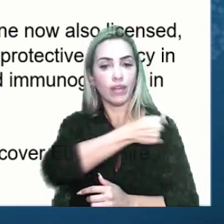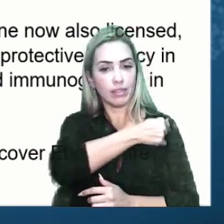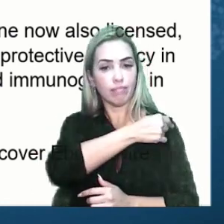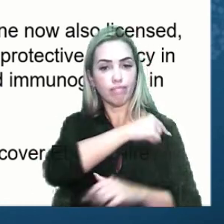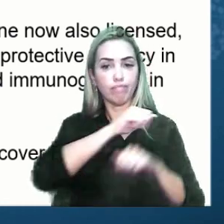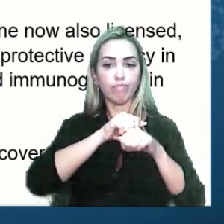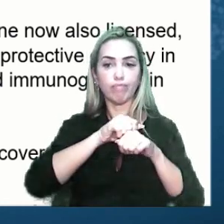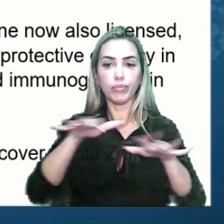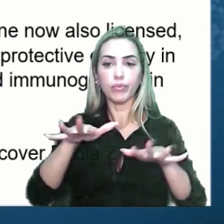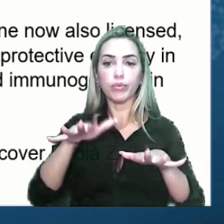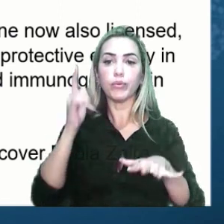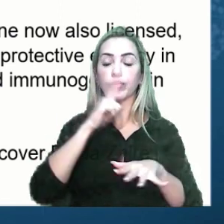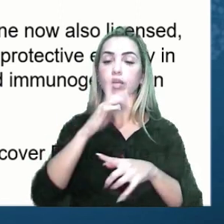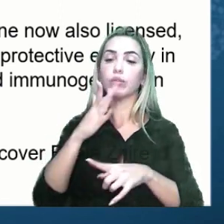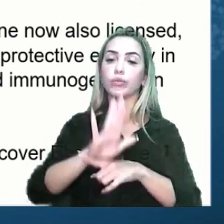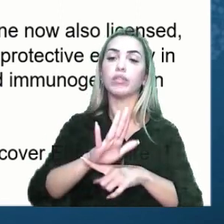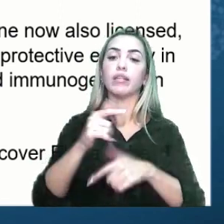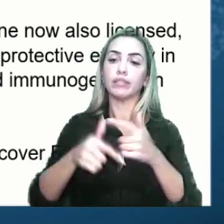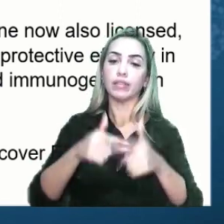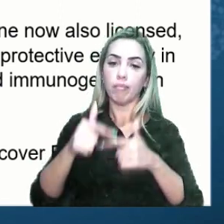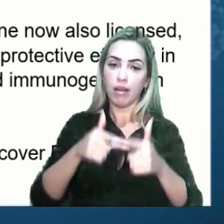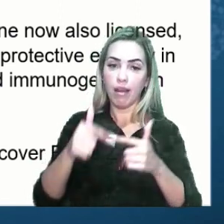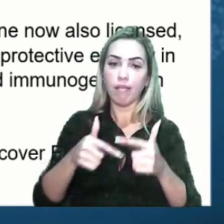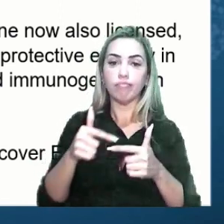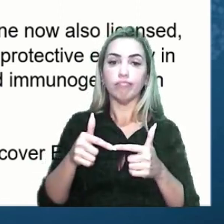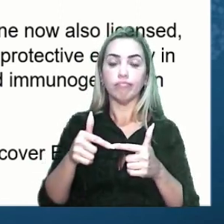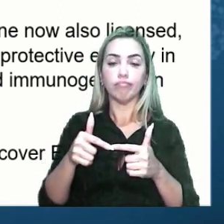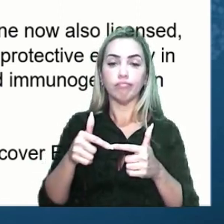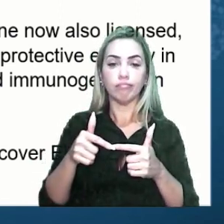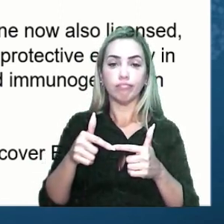que ajudaram a trabalhar com